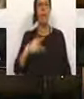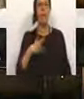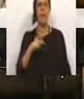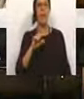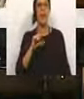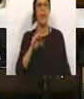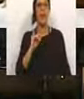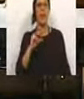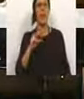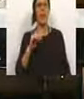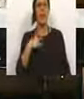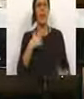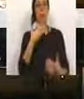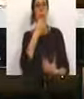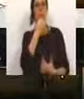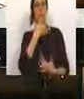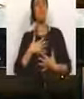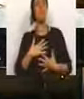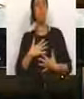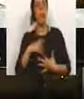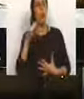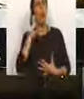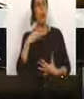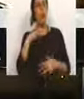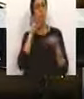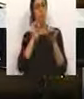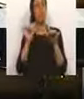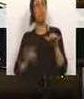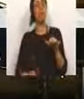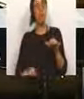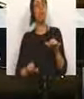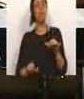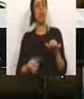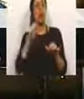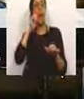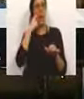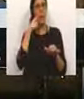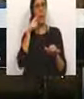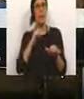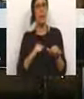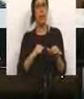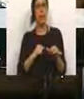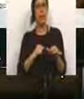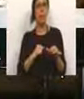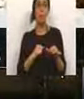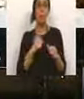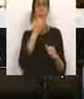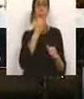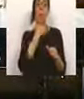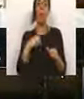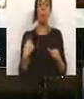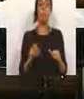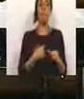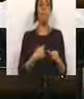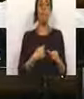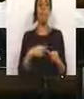Guimarães que ficamos muito agradados por ter ouvido a nossa intervenção com muita atenção. É um agrado para nós